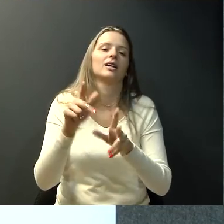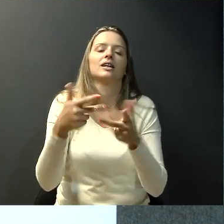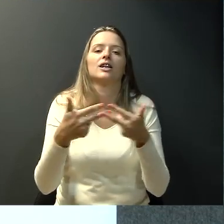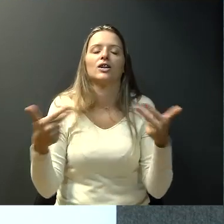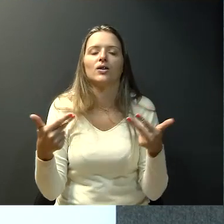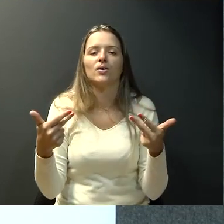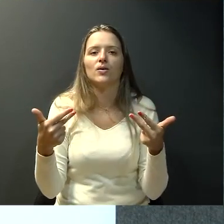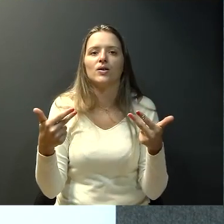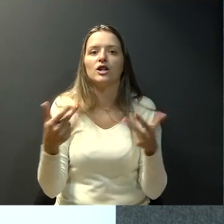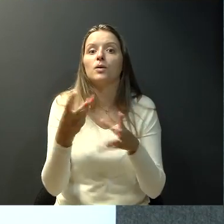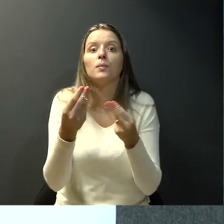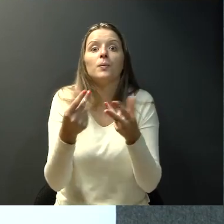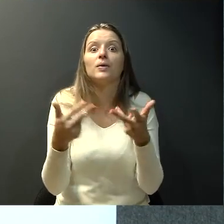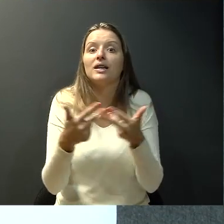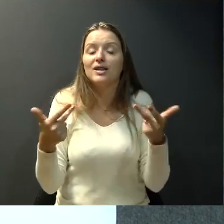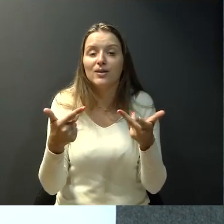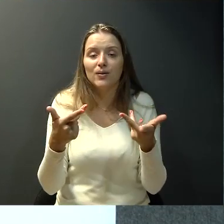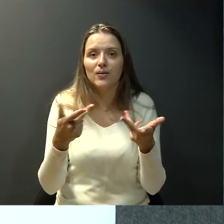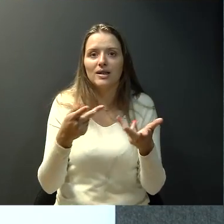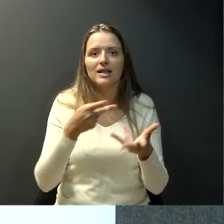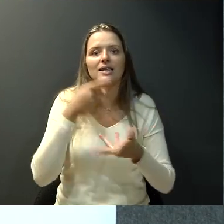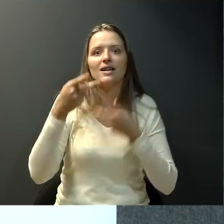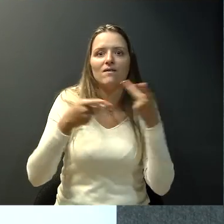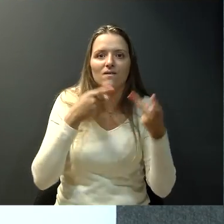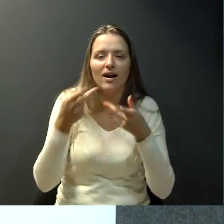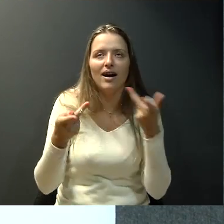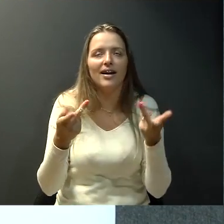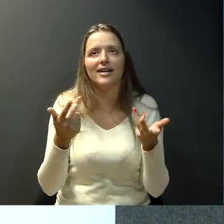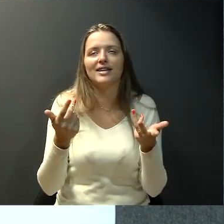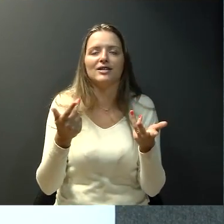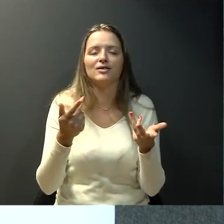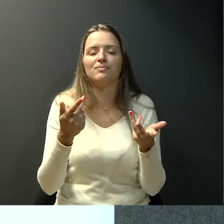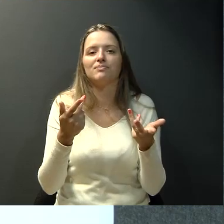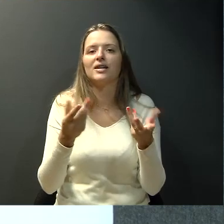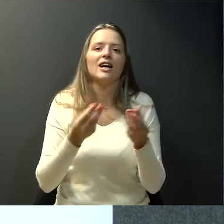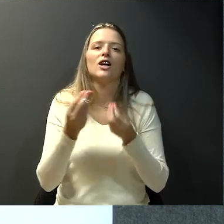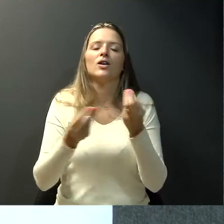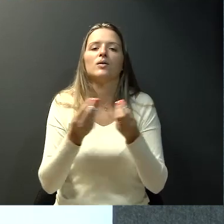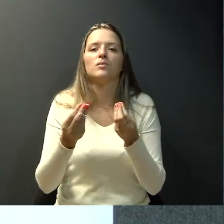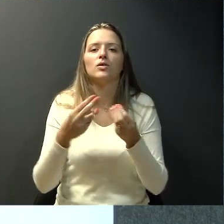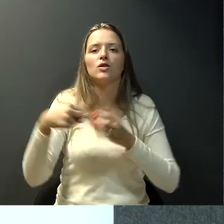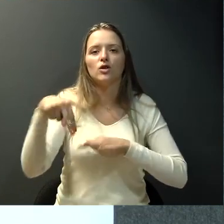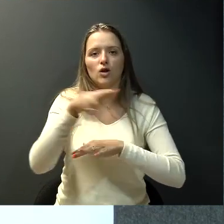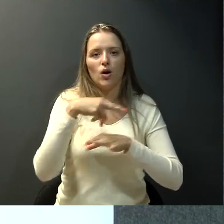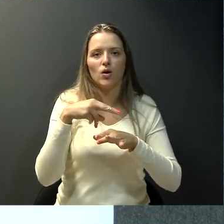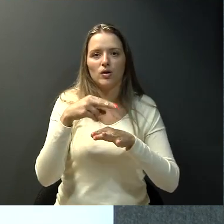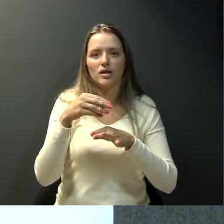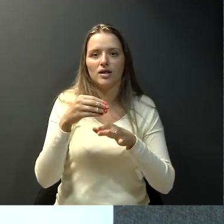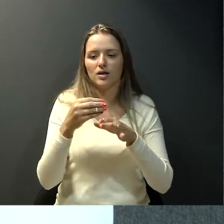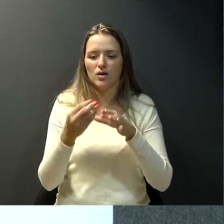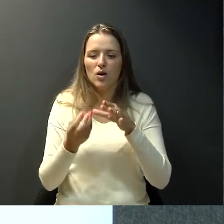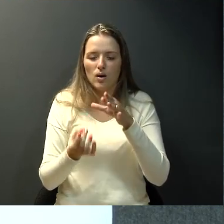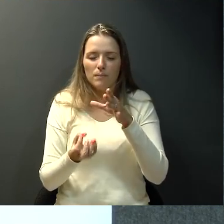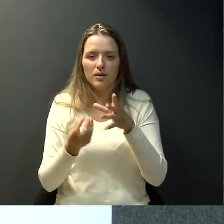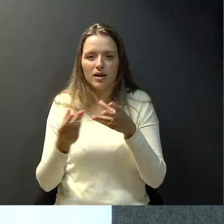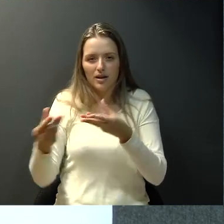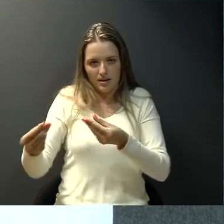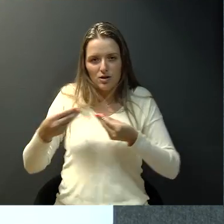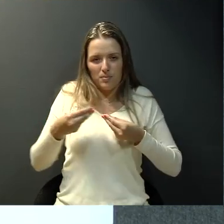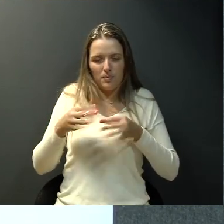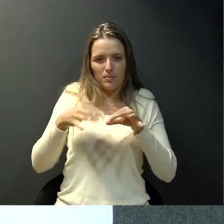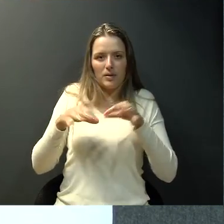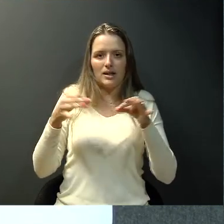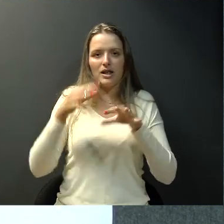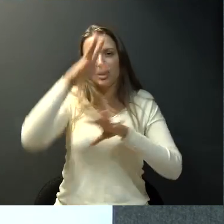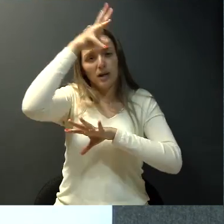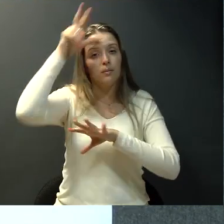assim, muitas coisas que falo, como eu te disse, assim, uma vez nós tinha ganhado umas plantinhas